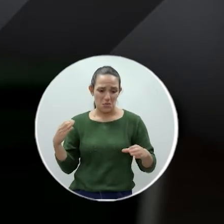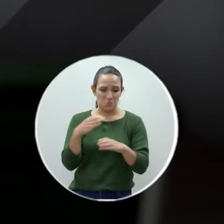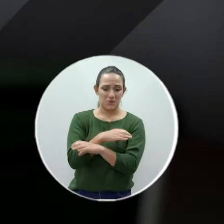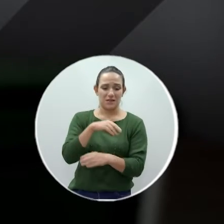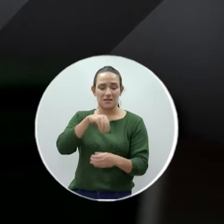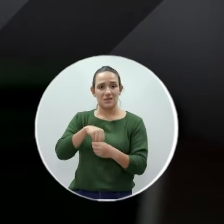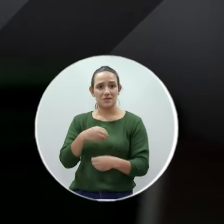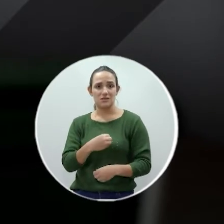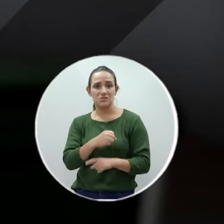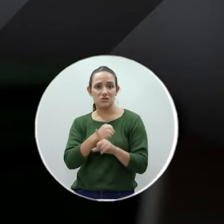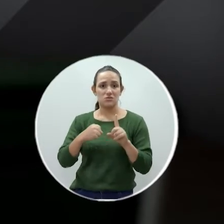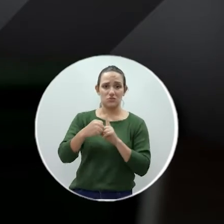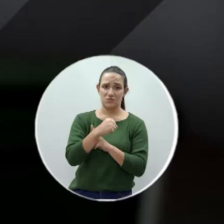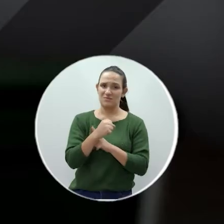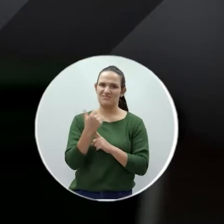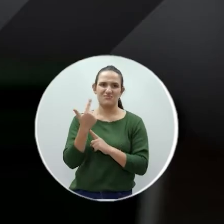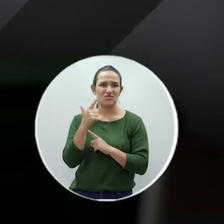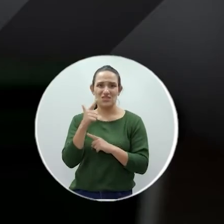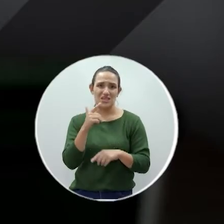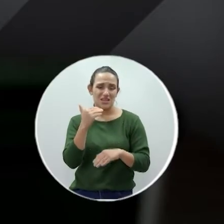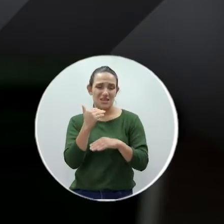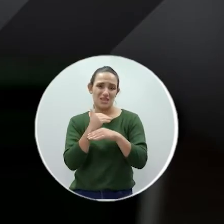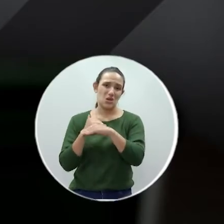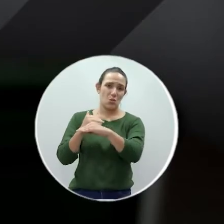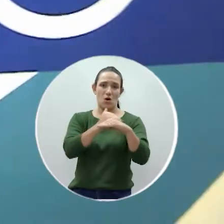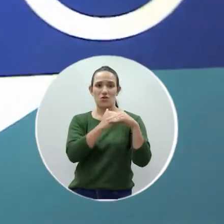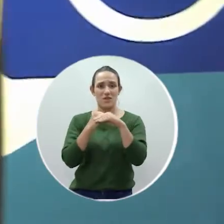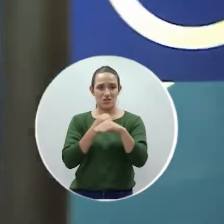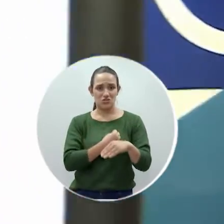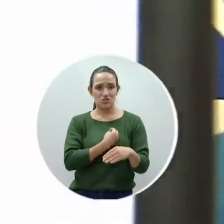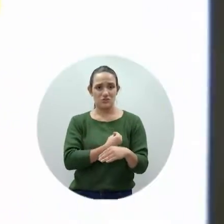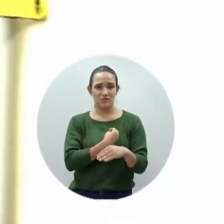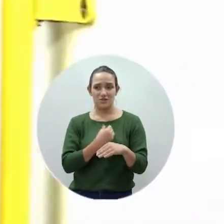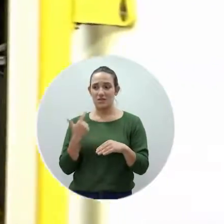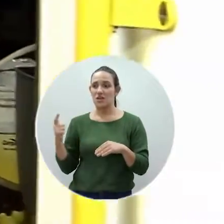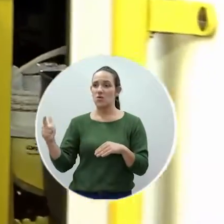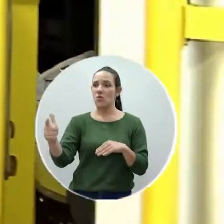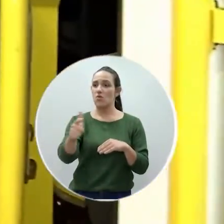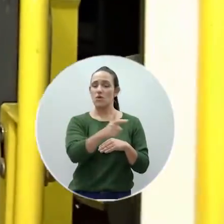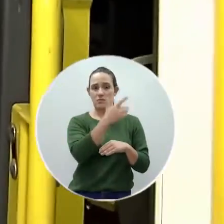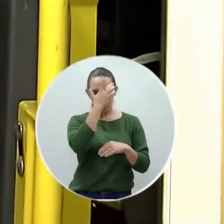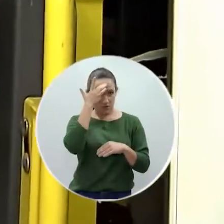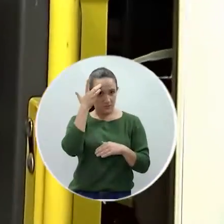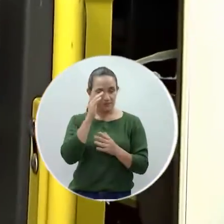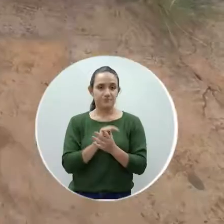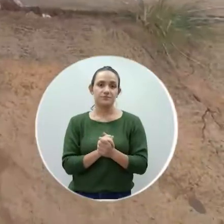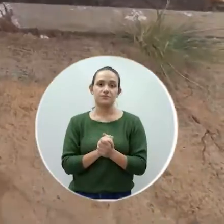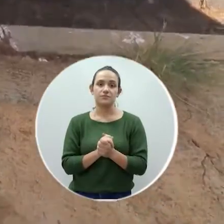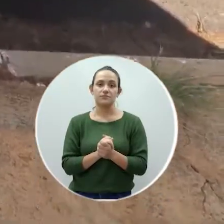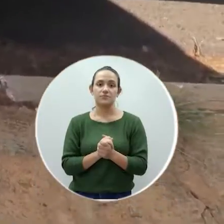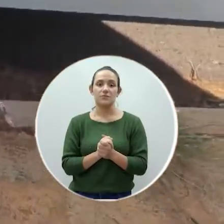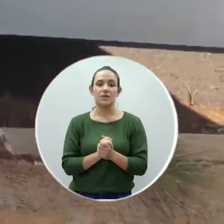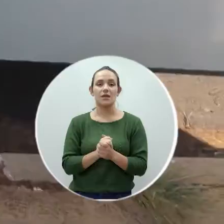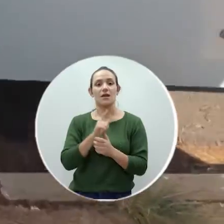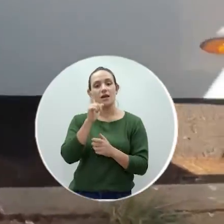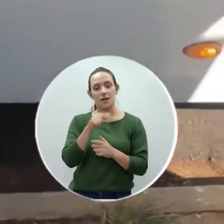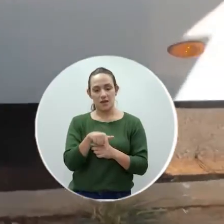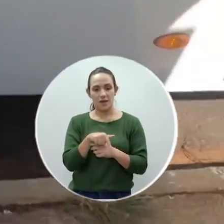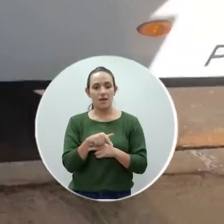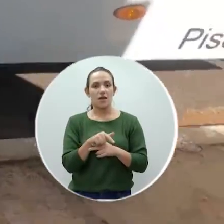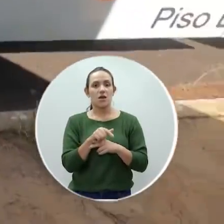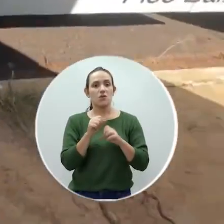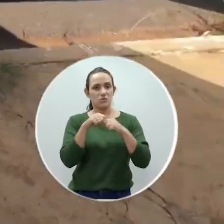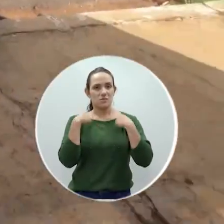na sociedade em igualdade de condições com as demais pessoas. Esse conceito está posto na Convenção sobre os Direitos da Pessoa